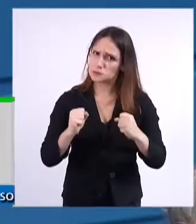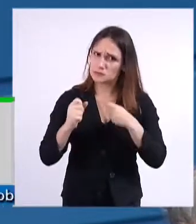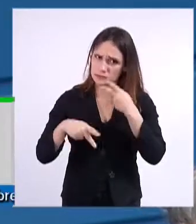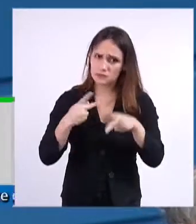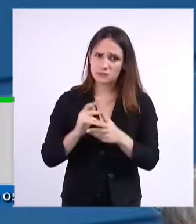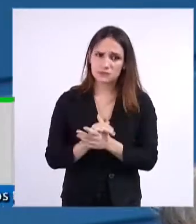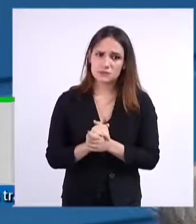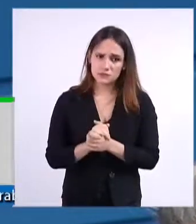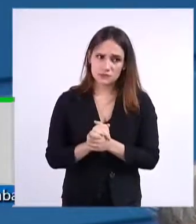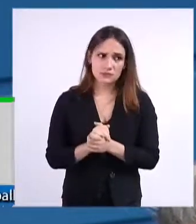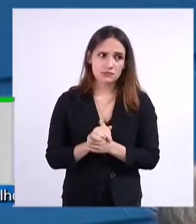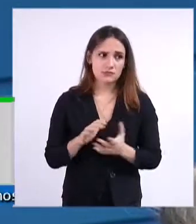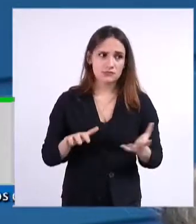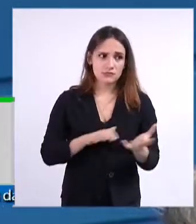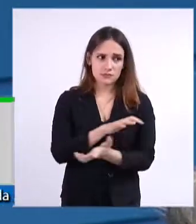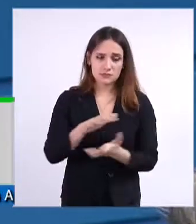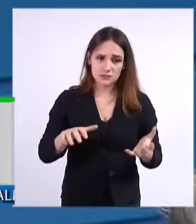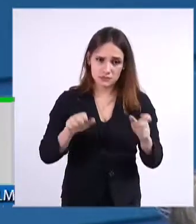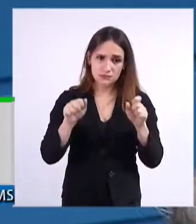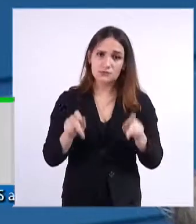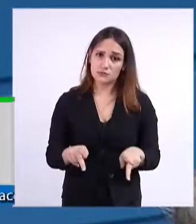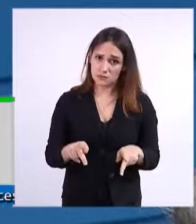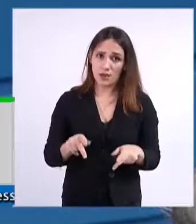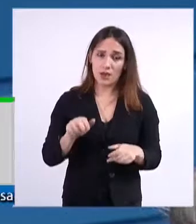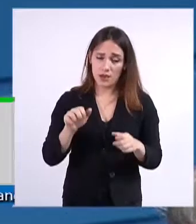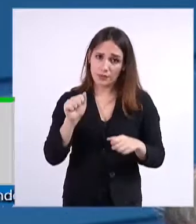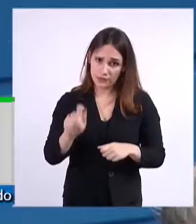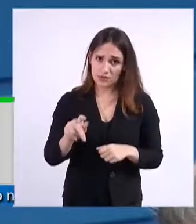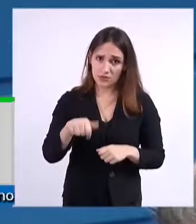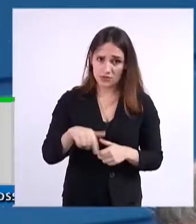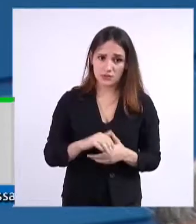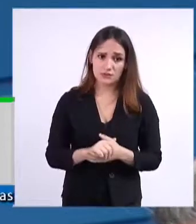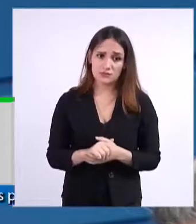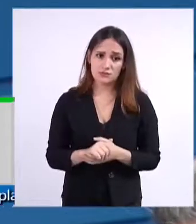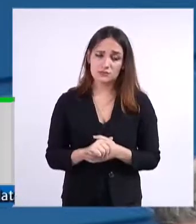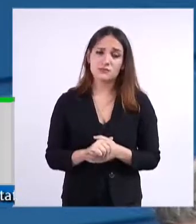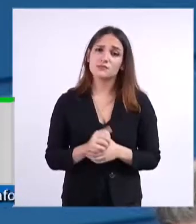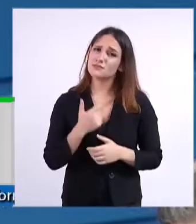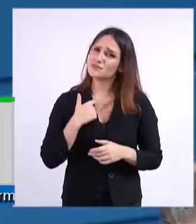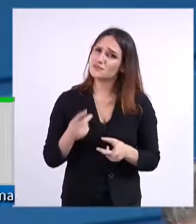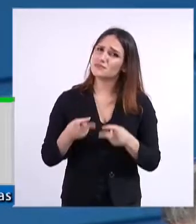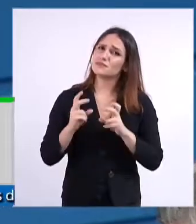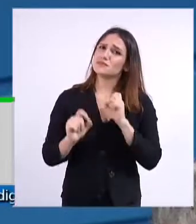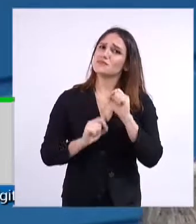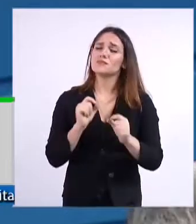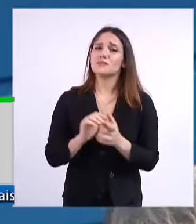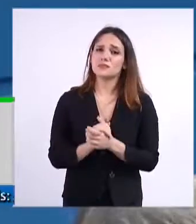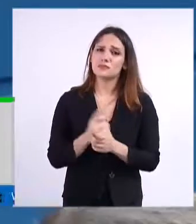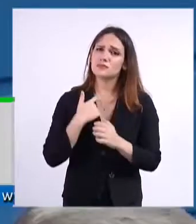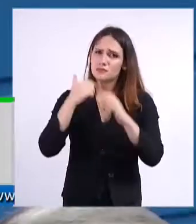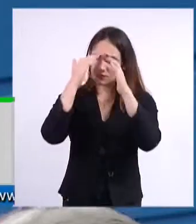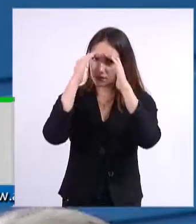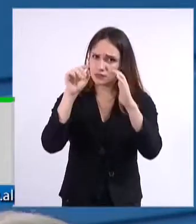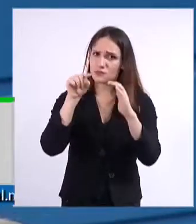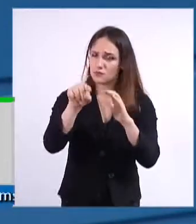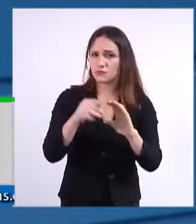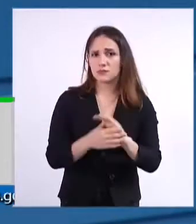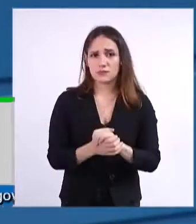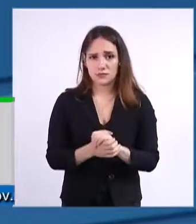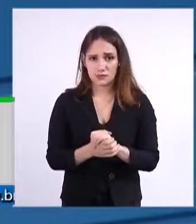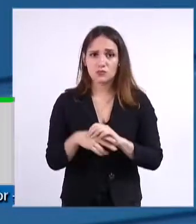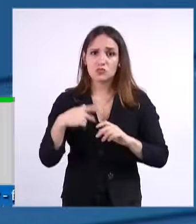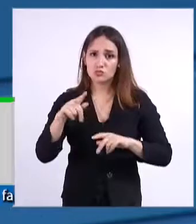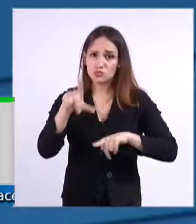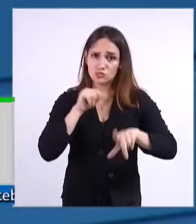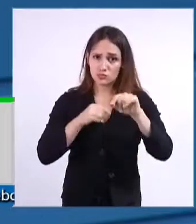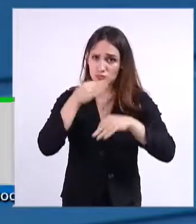a reforma da Previdência aqui no Brasil. Então, eu noto em Vossa Excelência, e respeito muito as